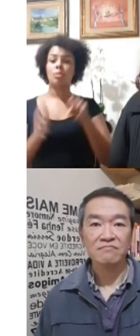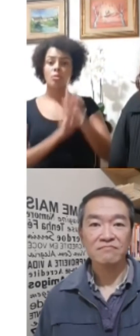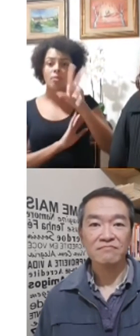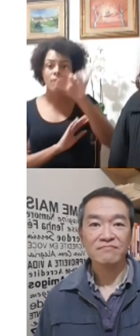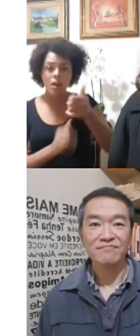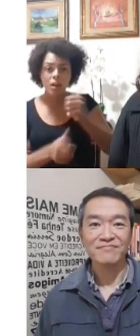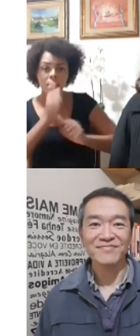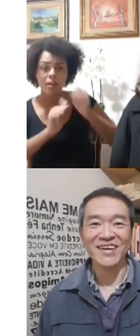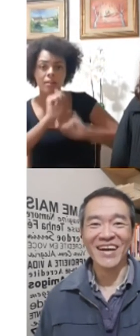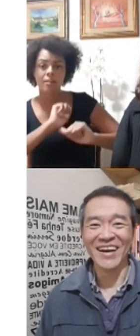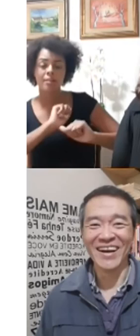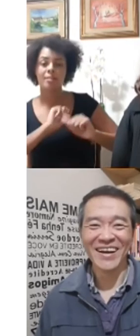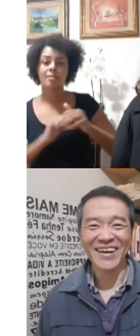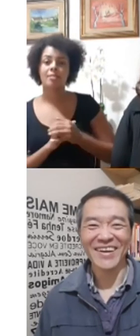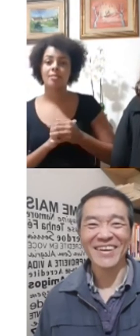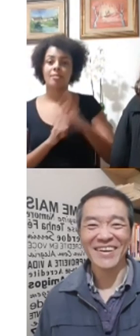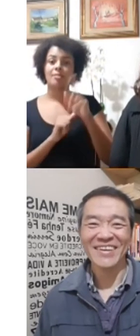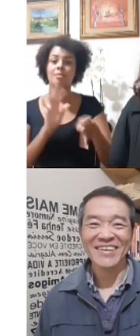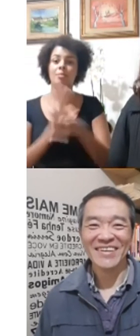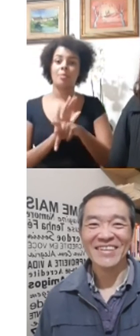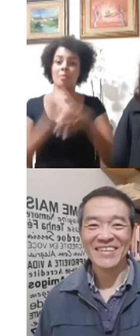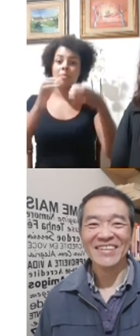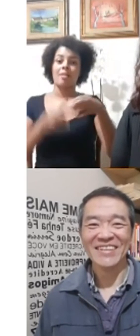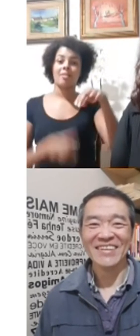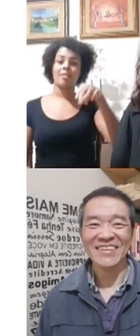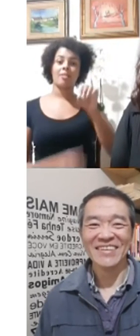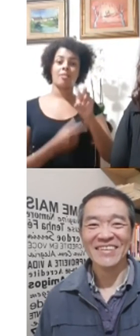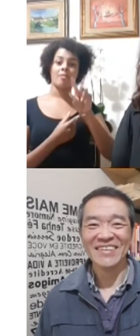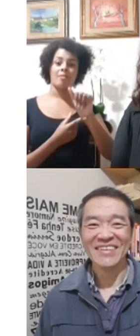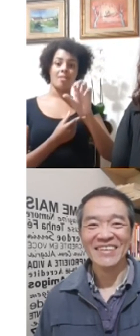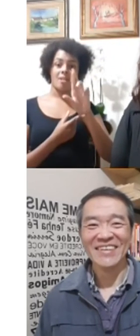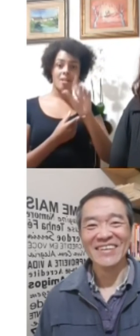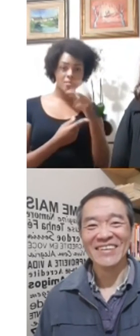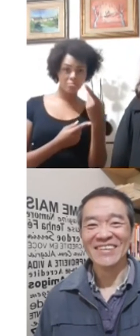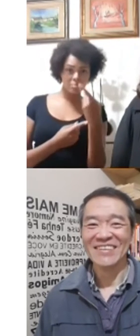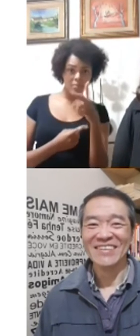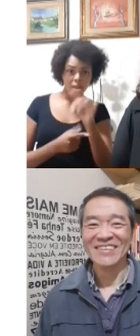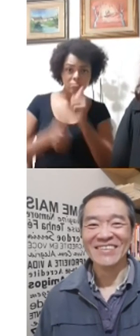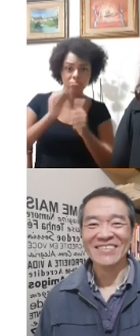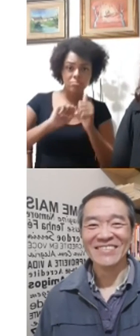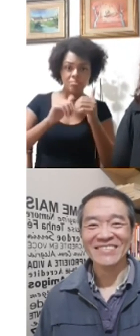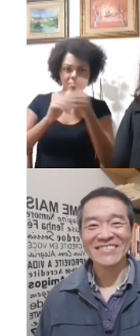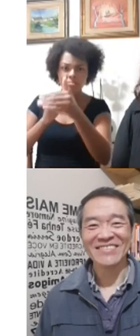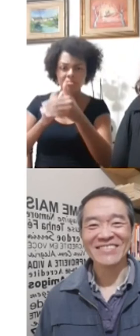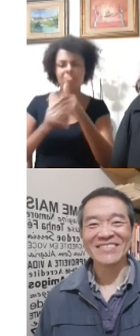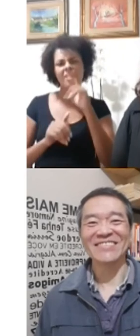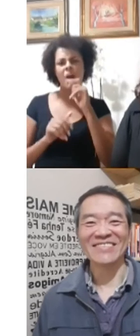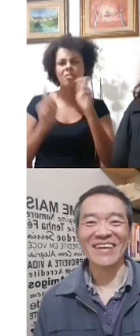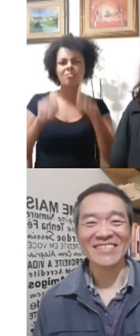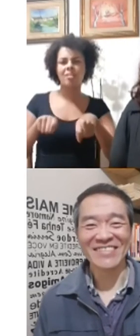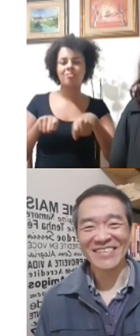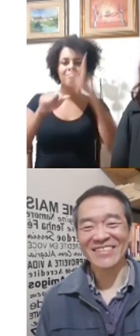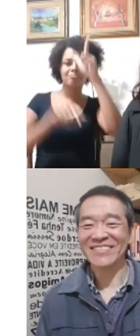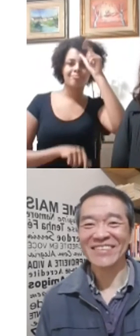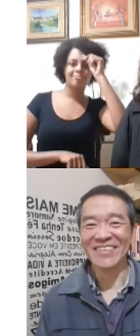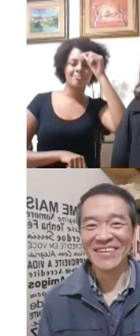hoje. Cláudia é do Mavera. Perguntando se a gente vai beber hoje. Vamos, né? Mais tarde, pelo menos uma água para dar uma